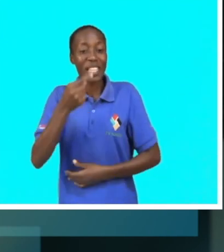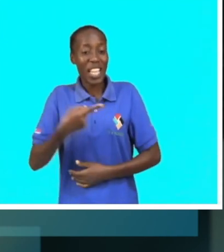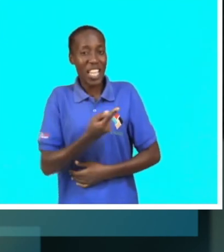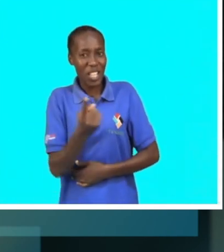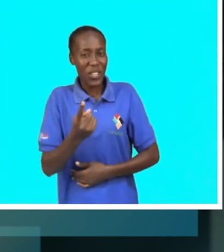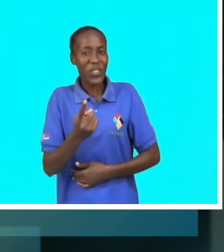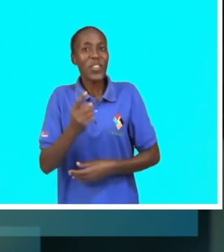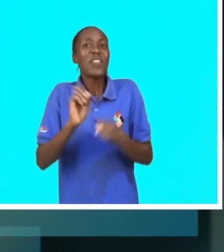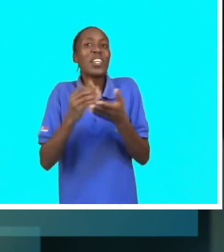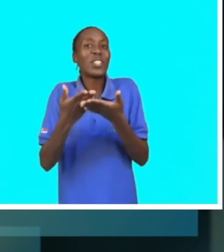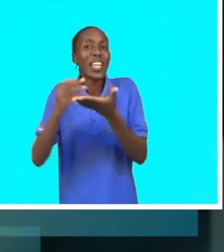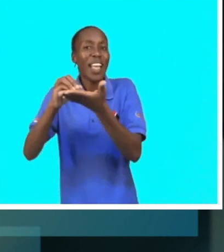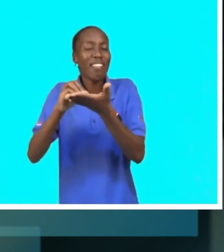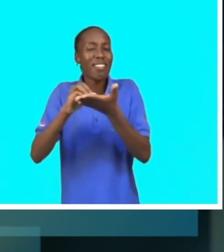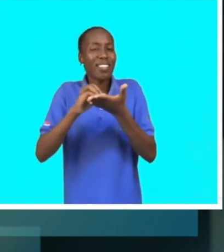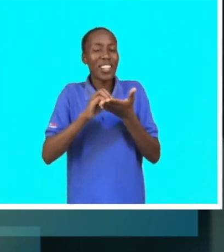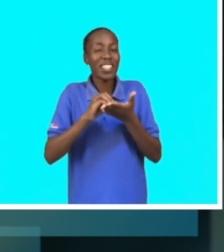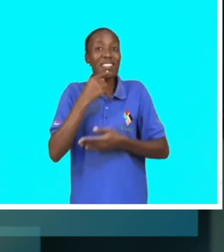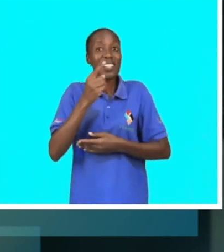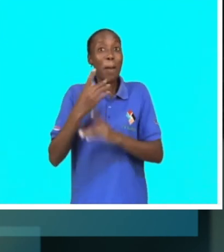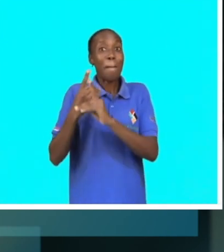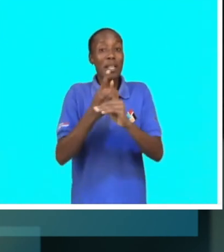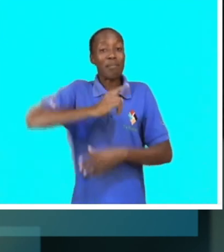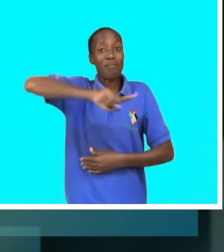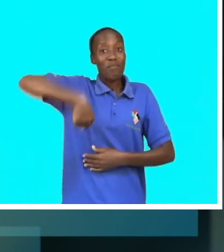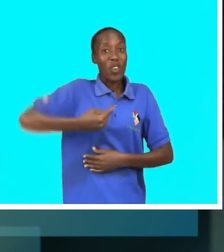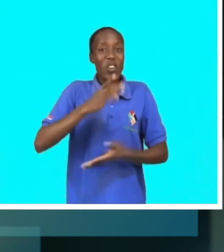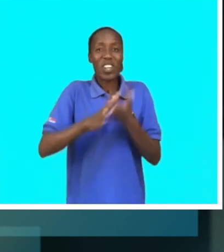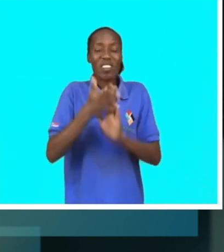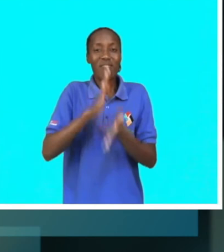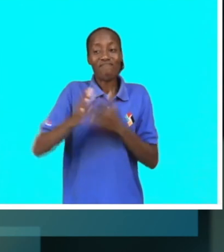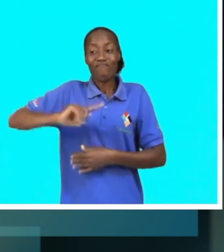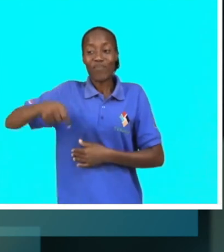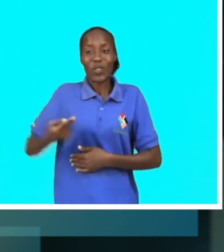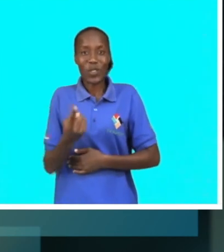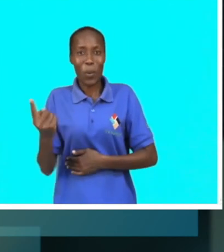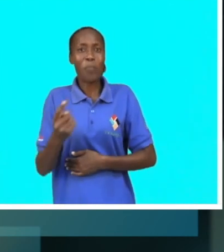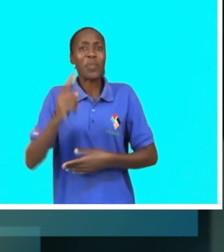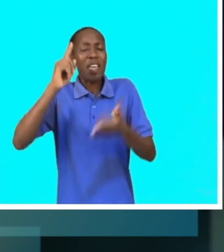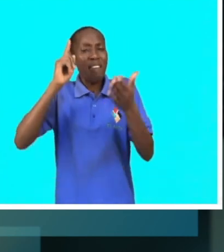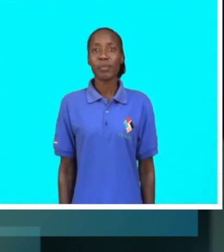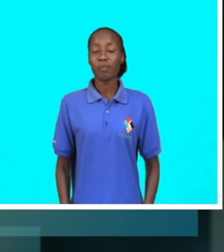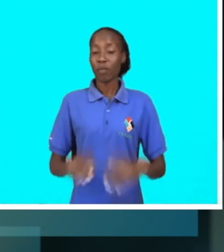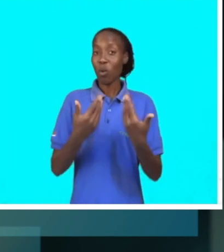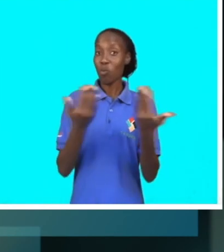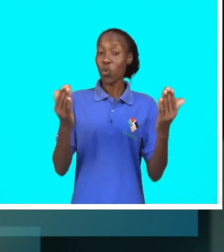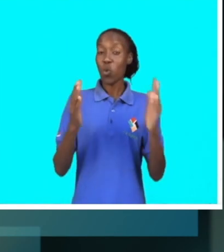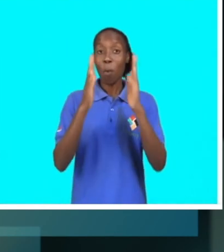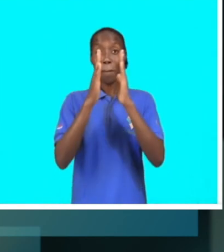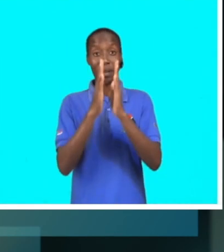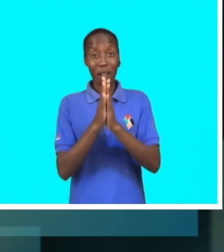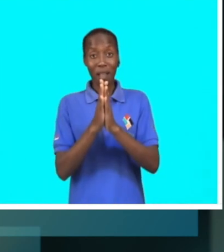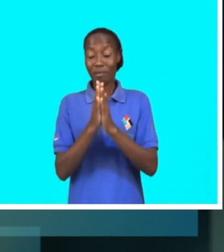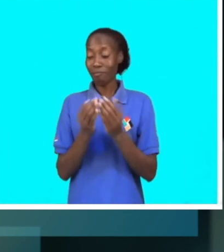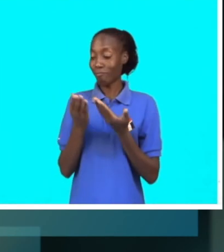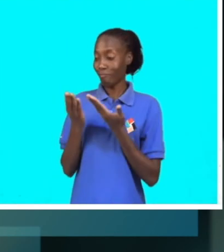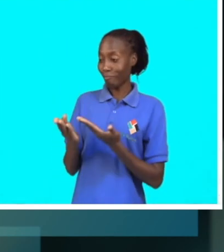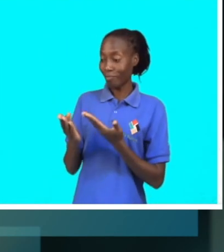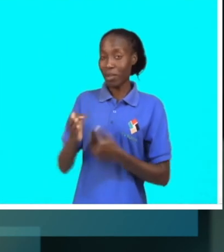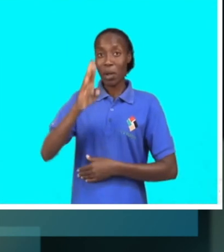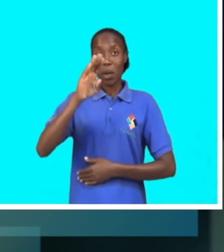vem trazer esta máxima de nada para nós, sem nós. É uma iniciativa que deve ser acarinhada. Muito obrigado, Gabriel